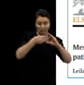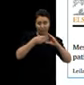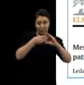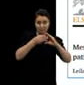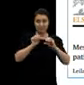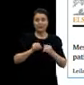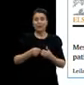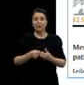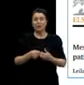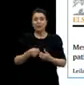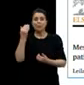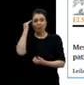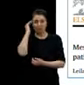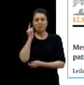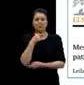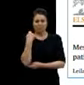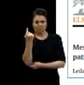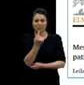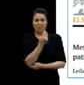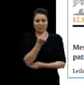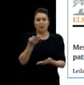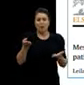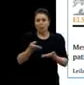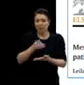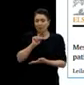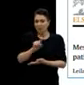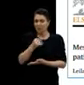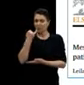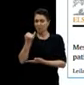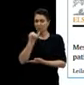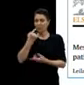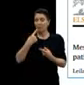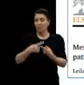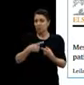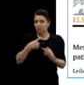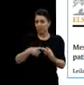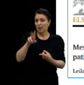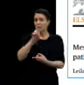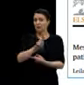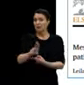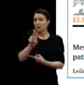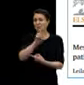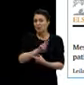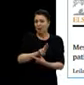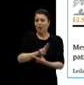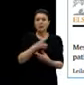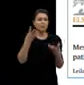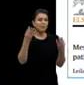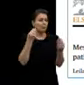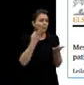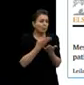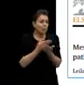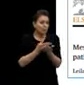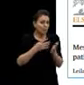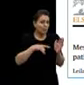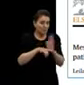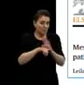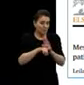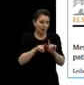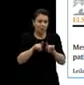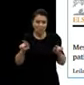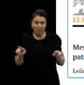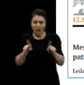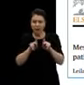bom, nós sabemos já agora que elas são muito importantes e utilizadas em muitos estudos. Mas, recentemente,